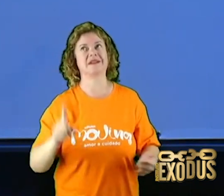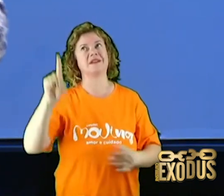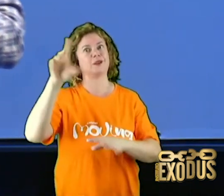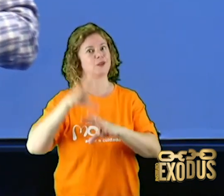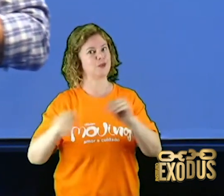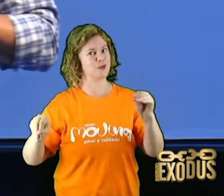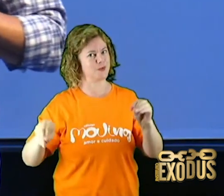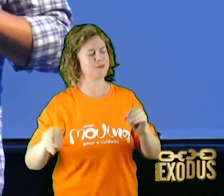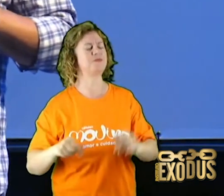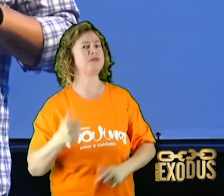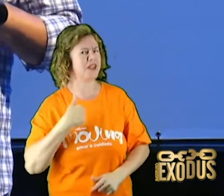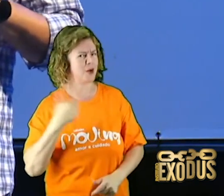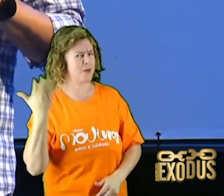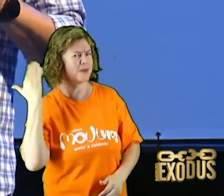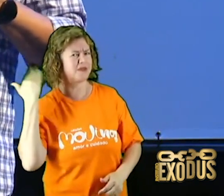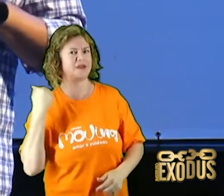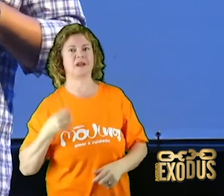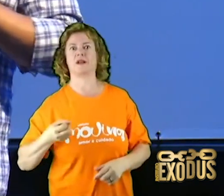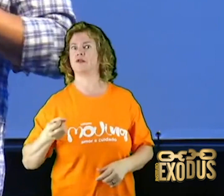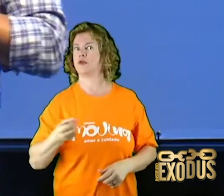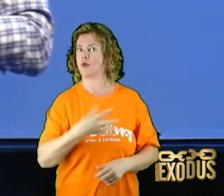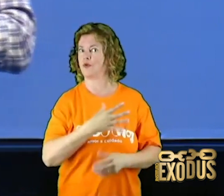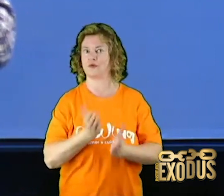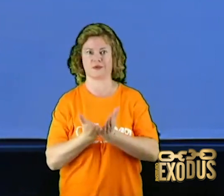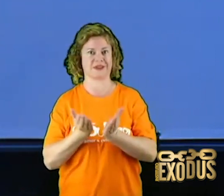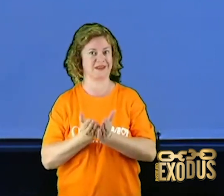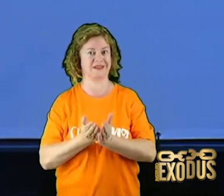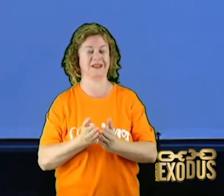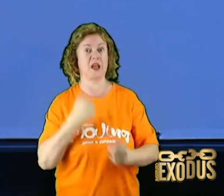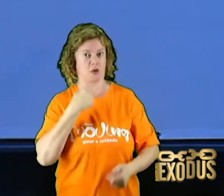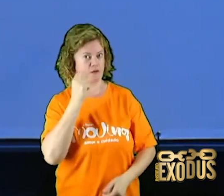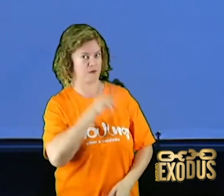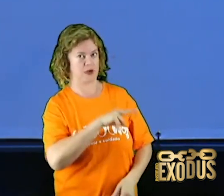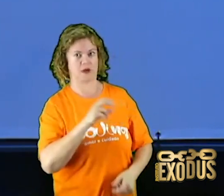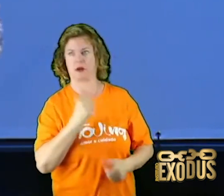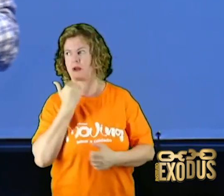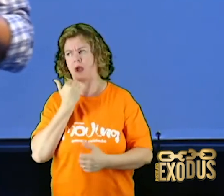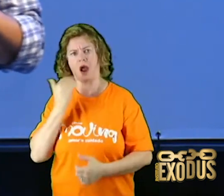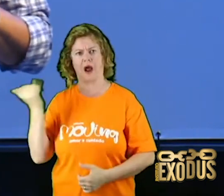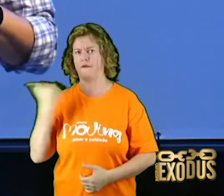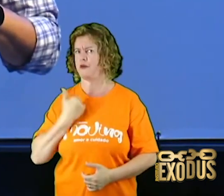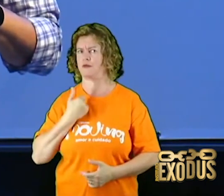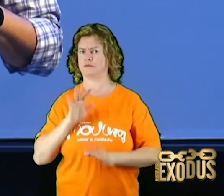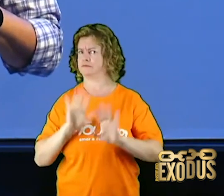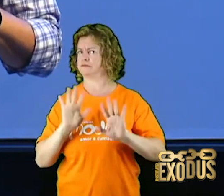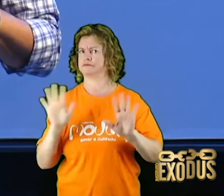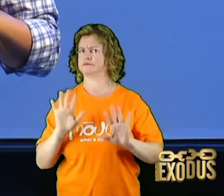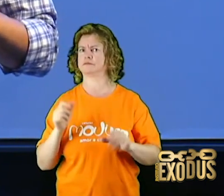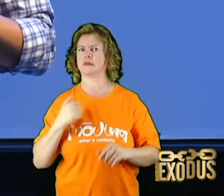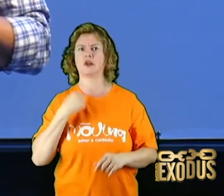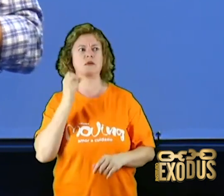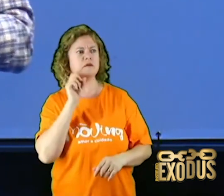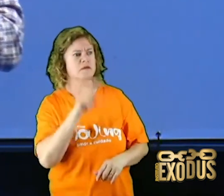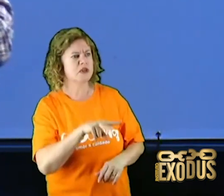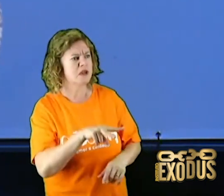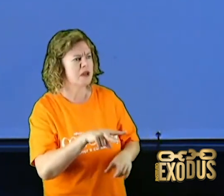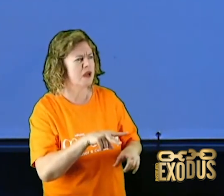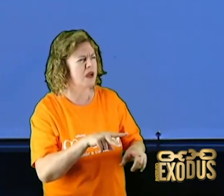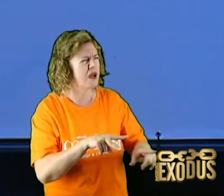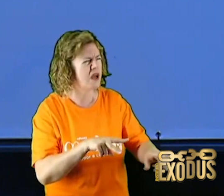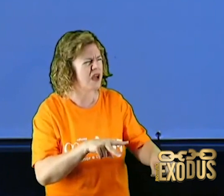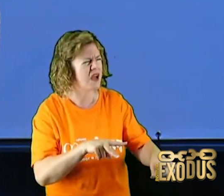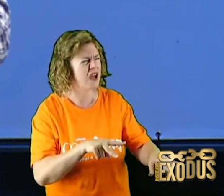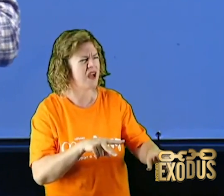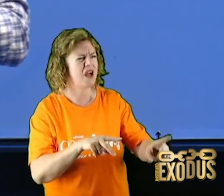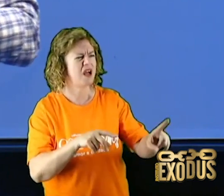estava numa igreja. Eu vi, ninguém me contou, eu vi um câncer sair pelo ouvido da pessoa. Alguém já viu